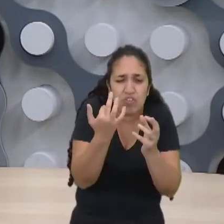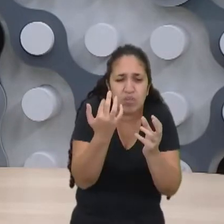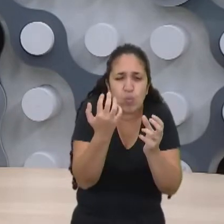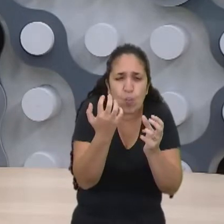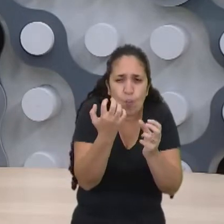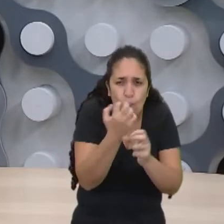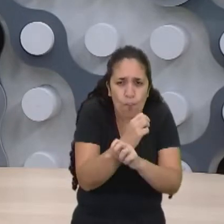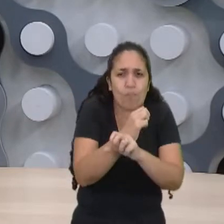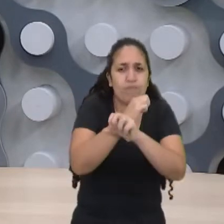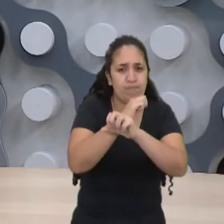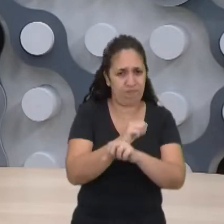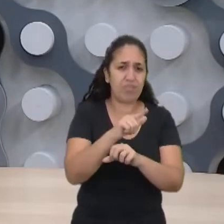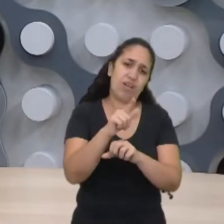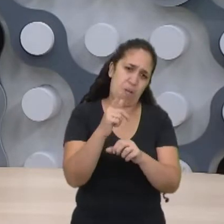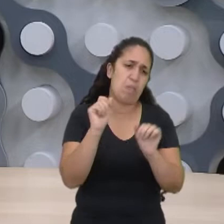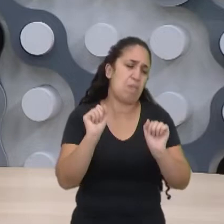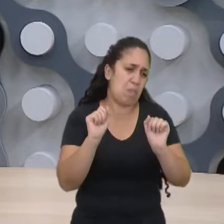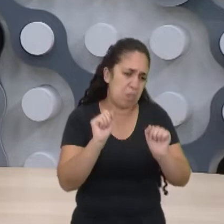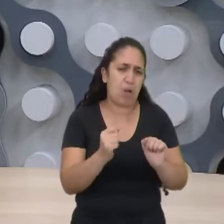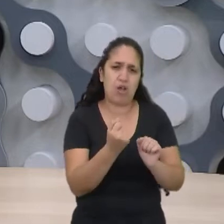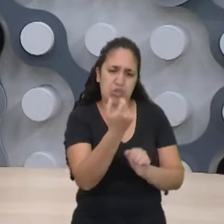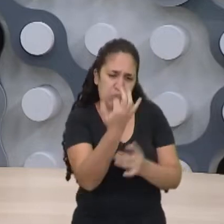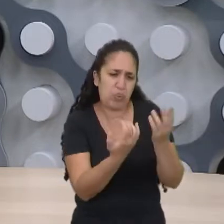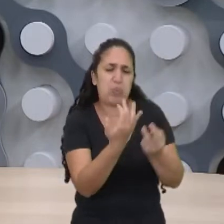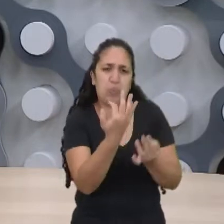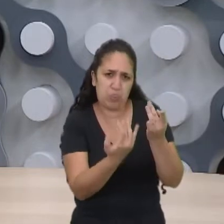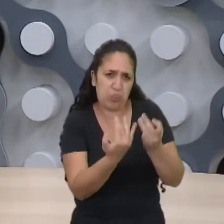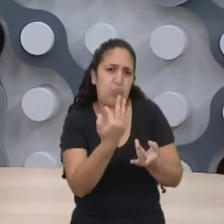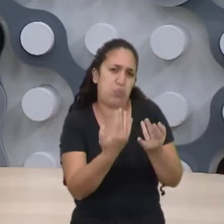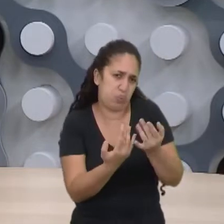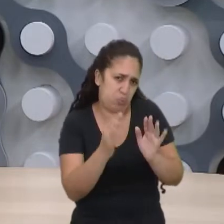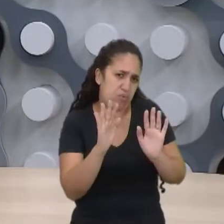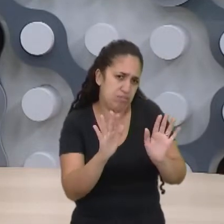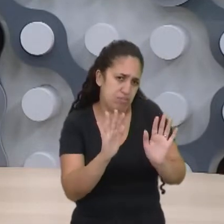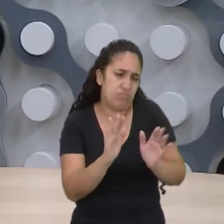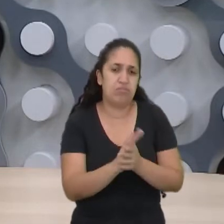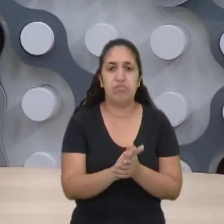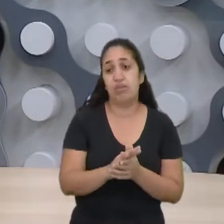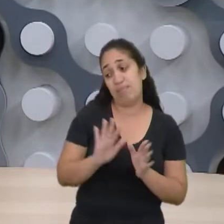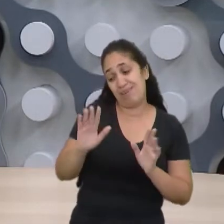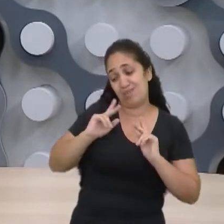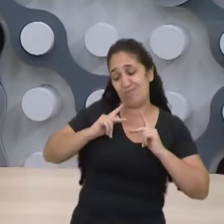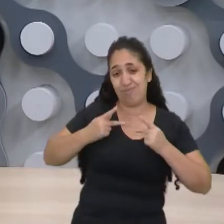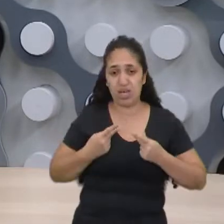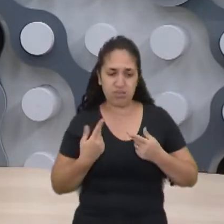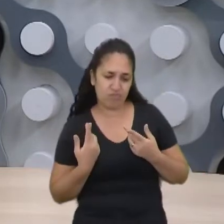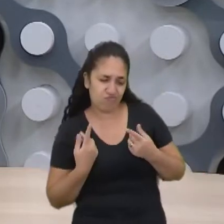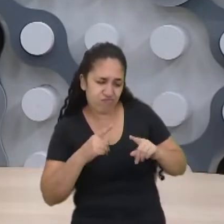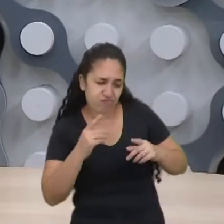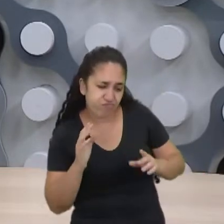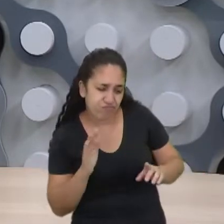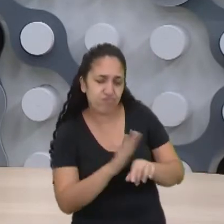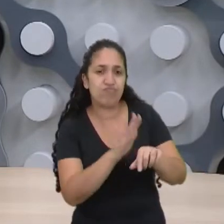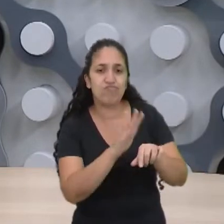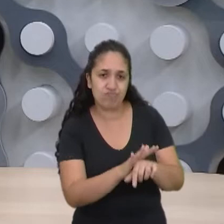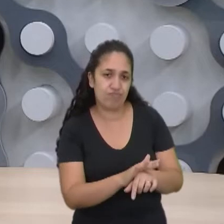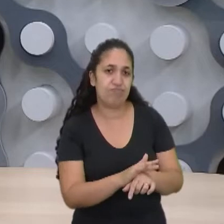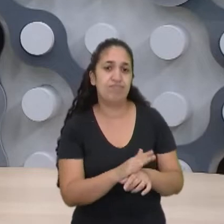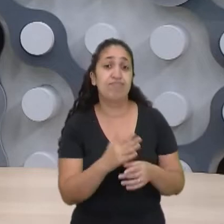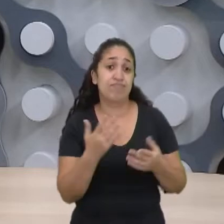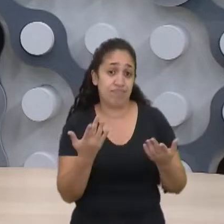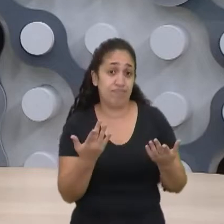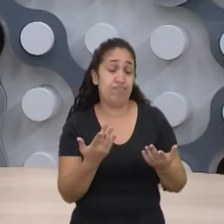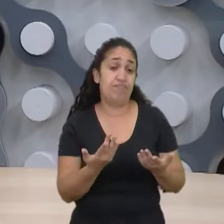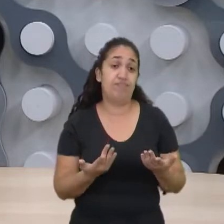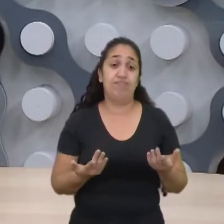ela é propícia a queimadas, né, que muitas vezes, logicamente, é incentivada pelo ser humano até de forma, né, que